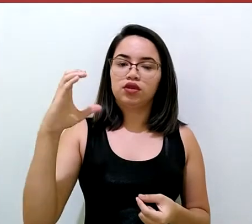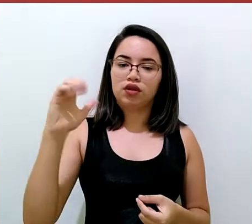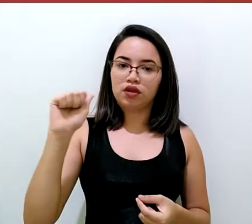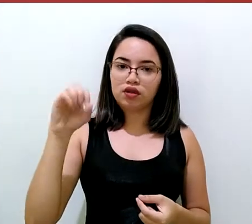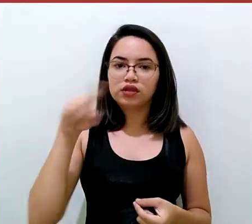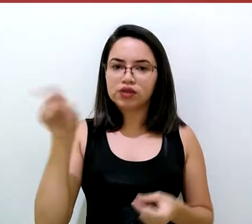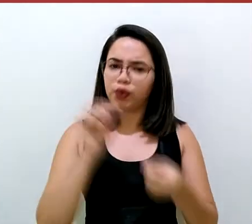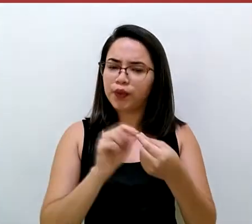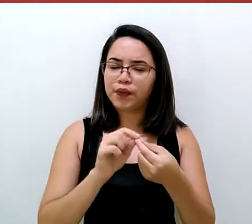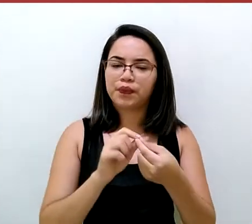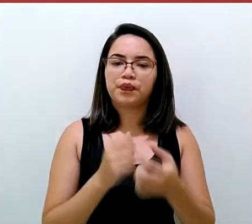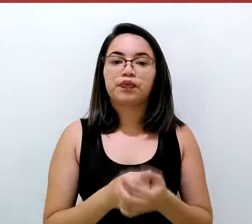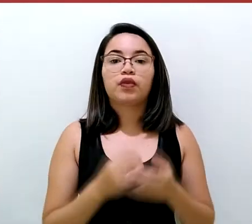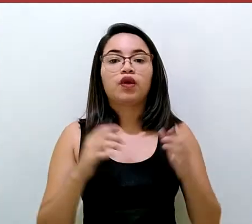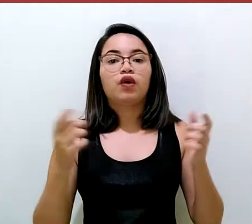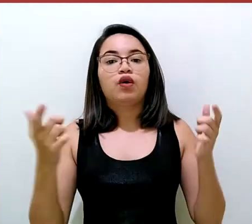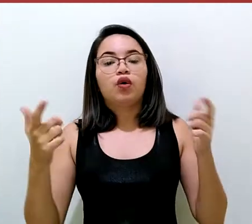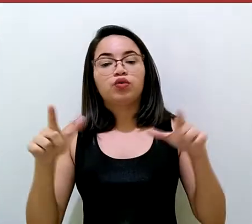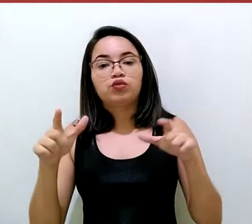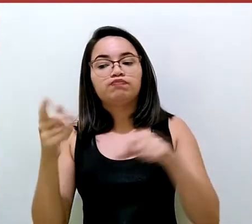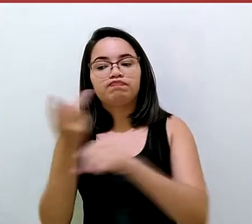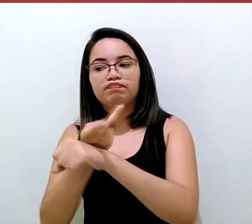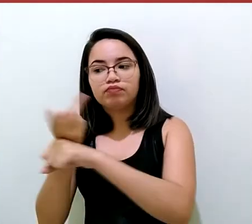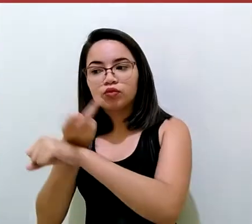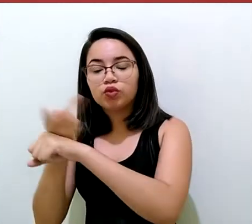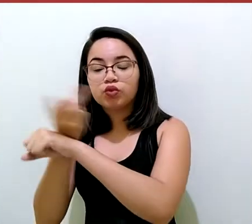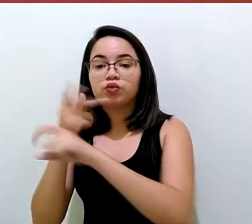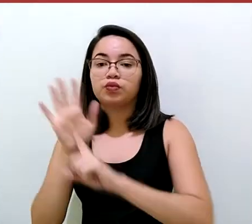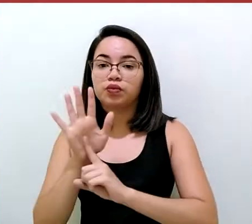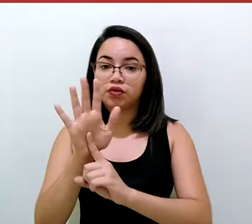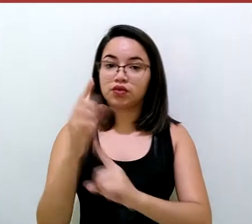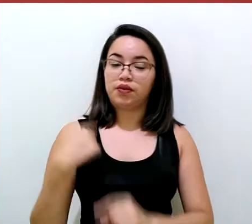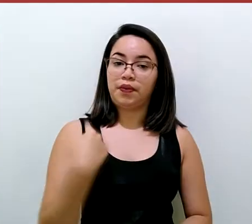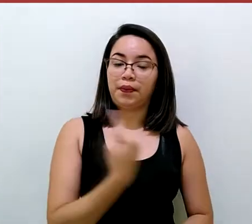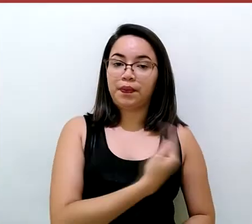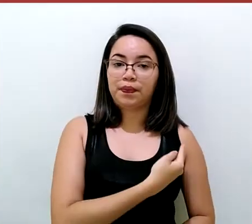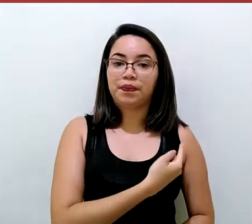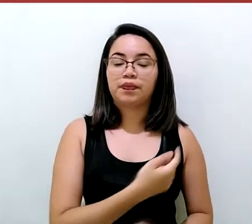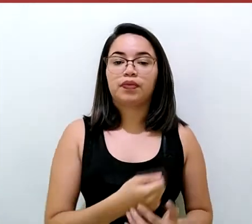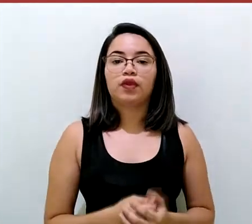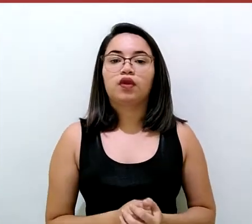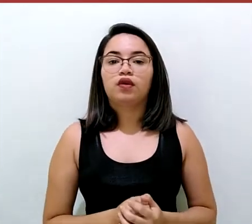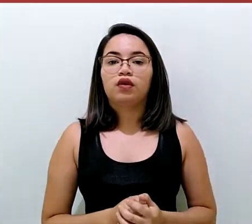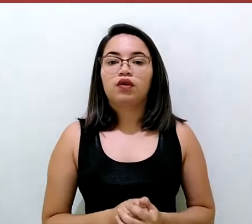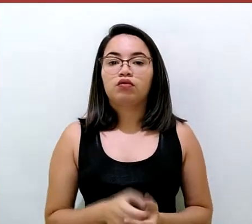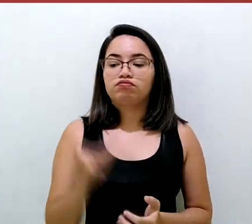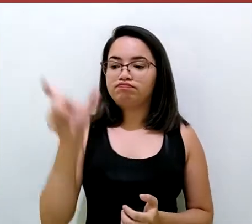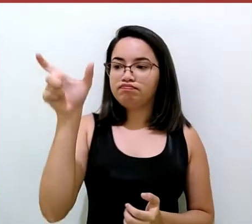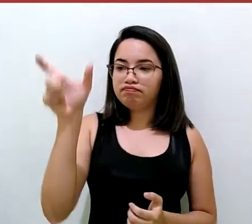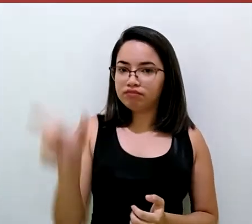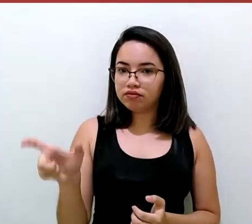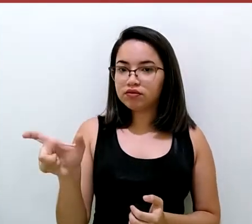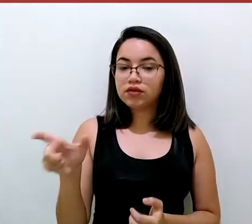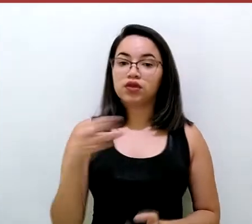ação, onde ele procura transmitir para nós um modelo